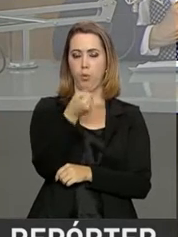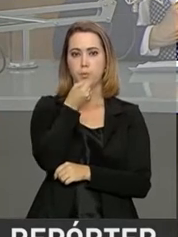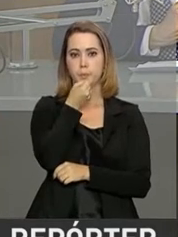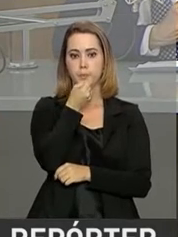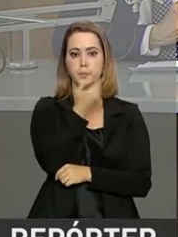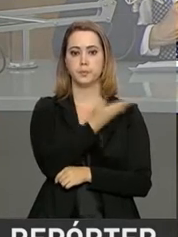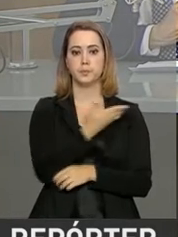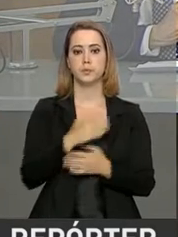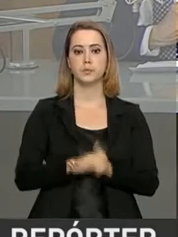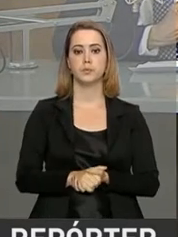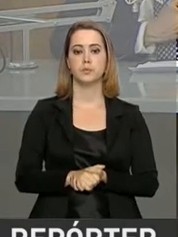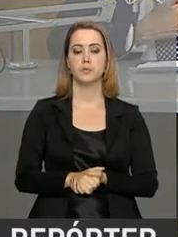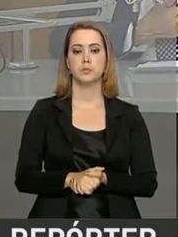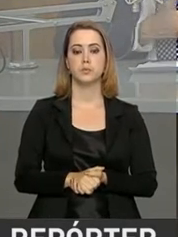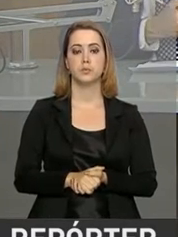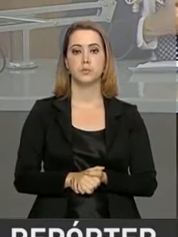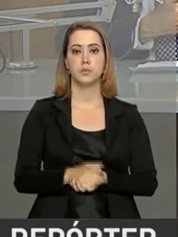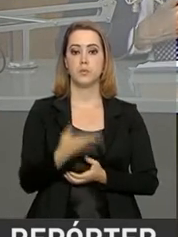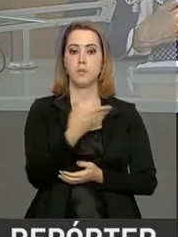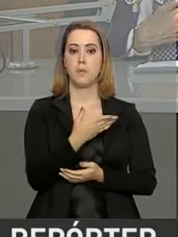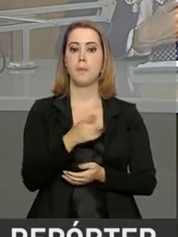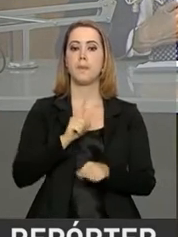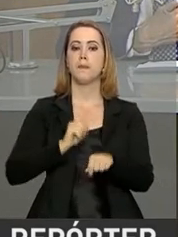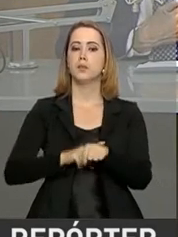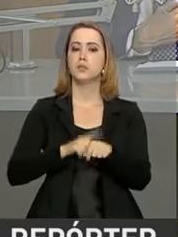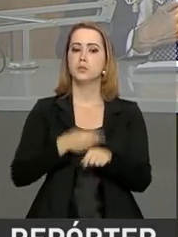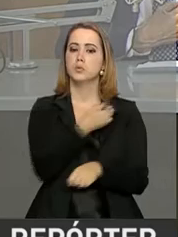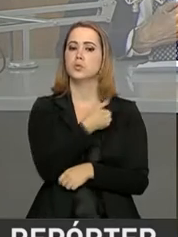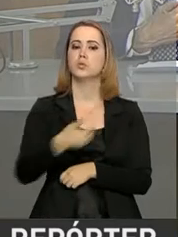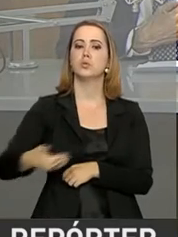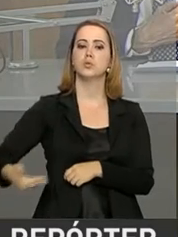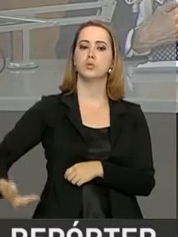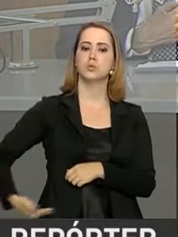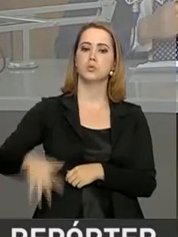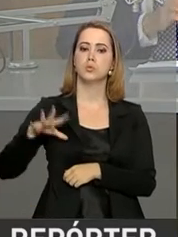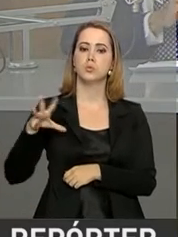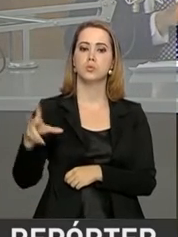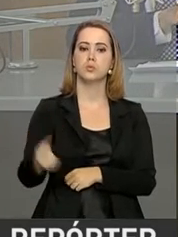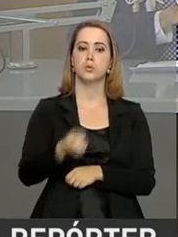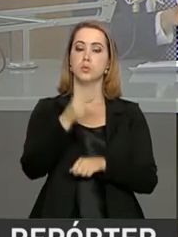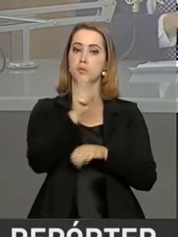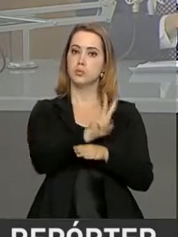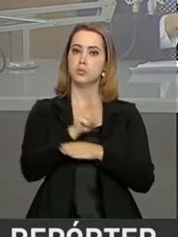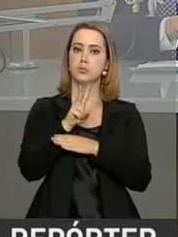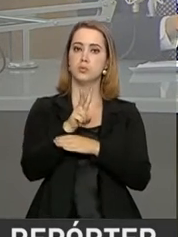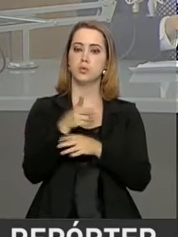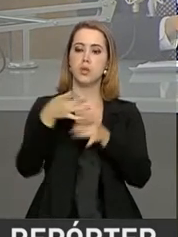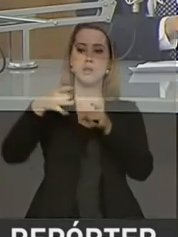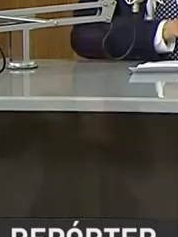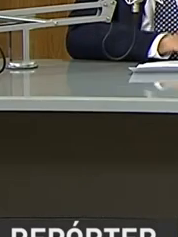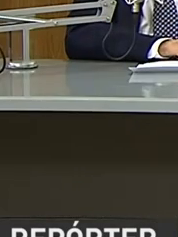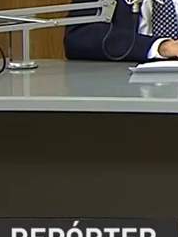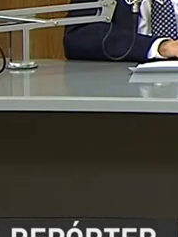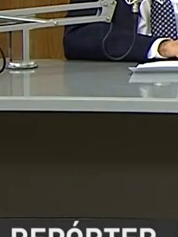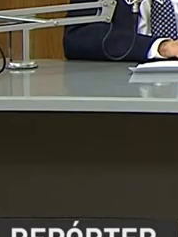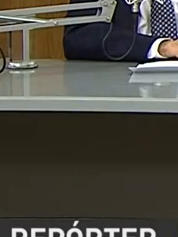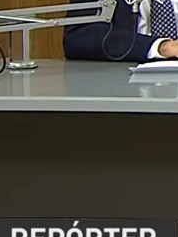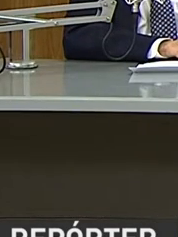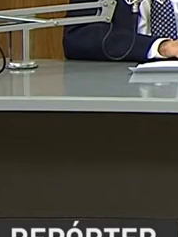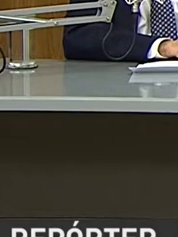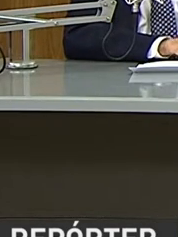da sociedade na medida que o governo toma dinheiro emprestado cada vez mais ele deixa menos dinheiro disponível